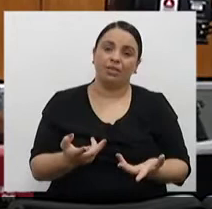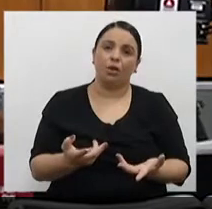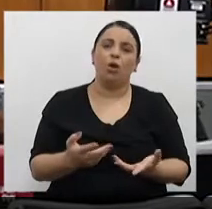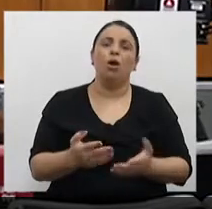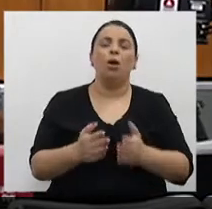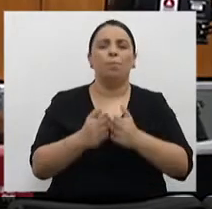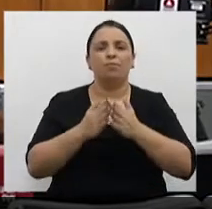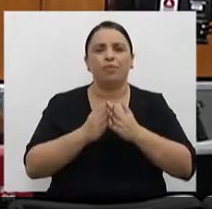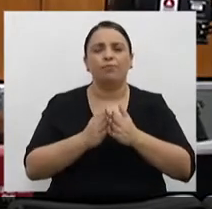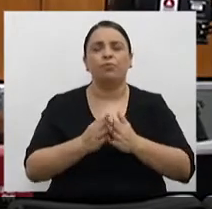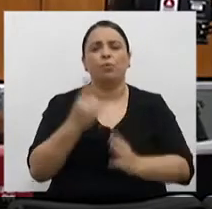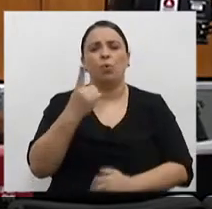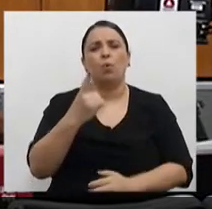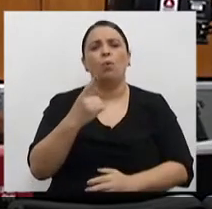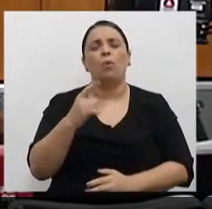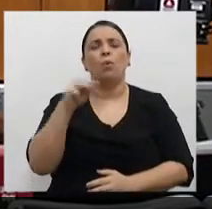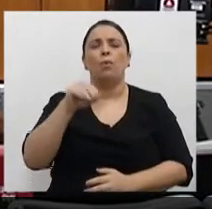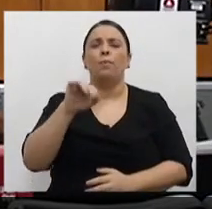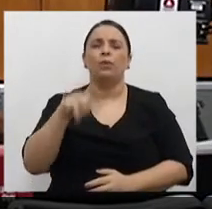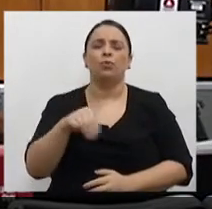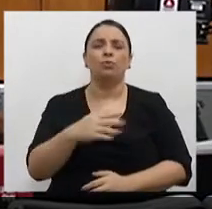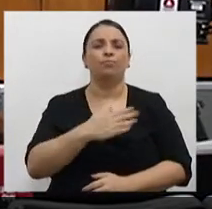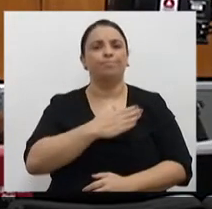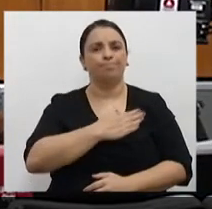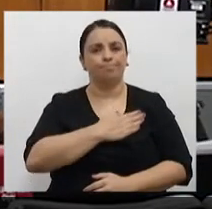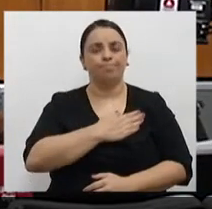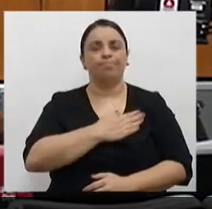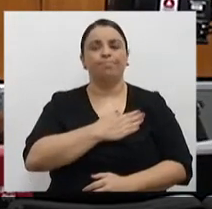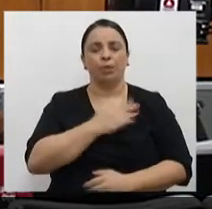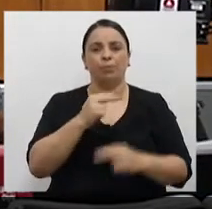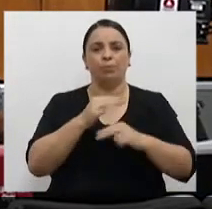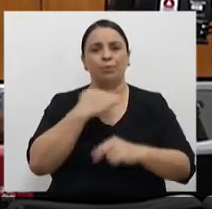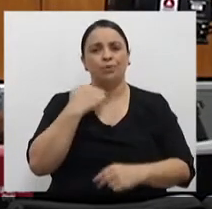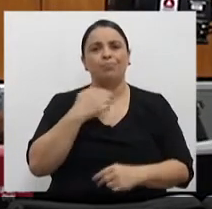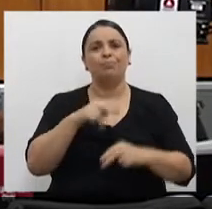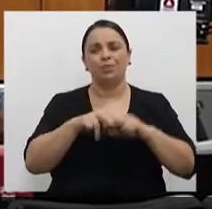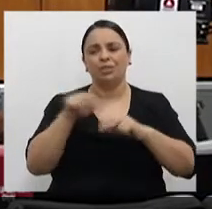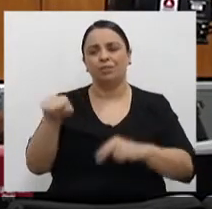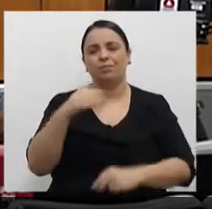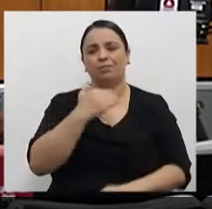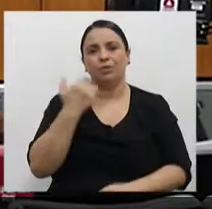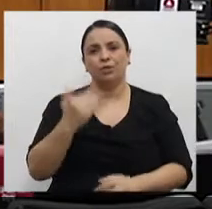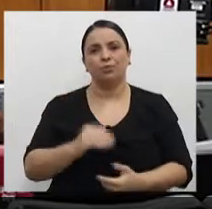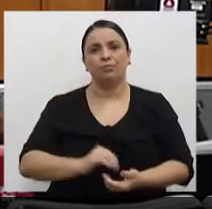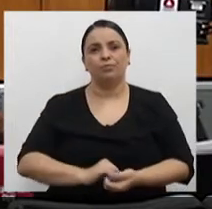de silêncio, né, pelo falecimento aí do Juninho.